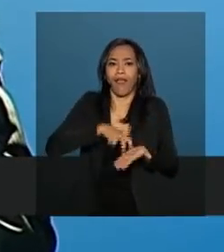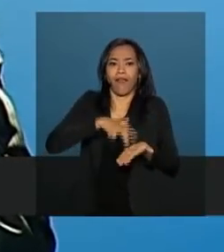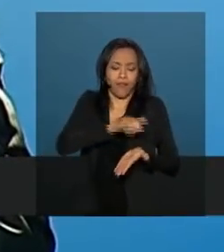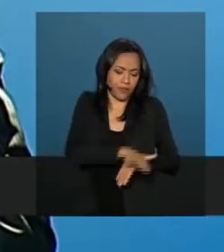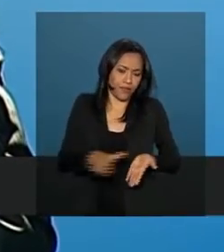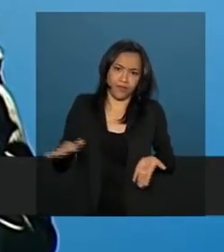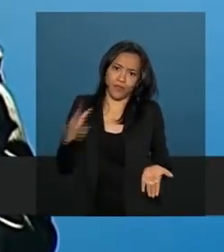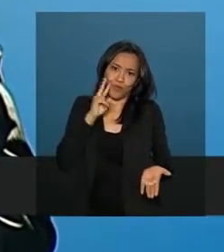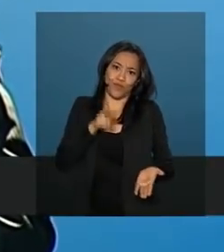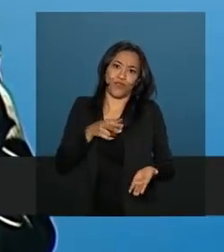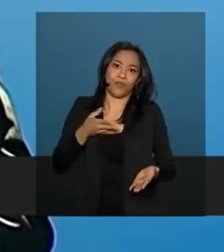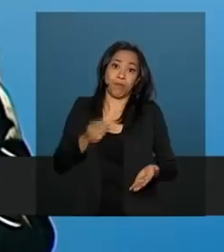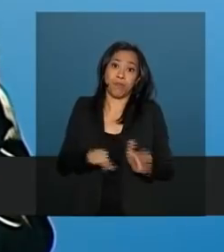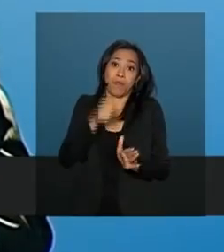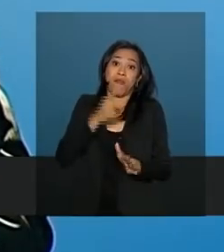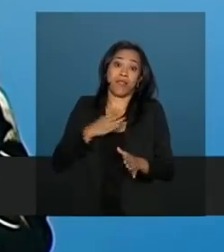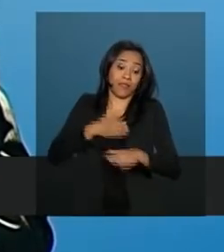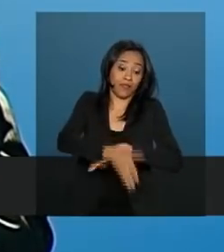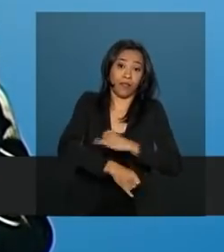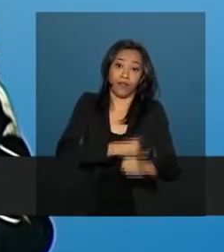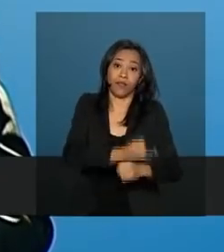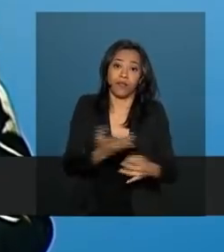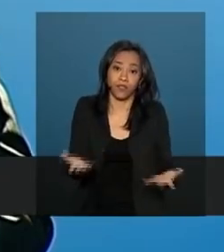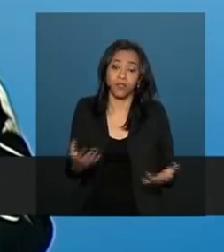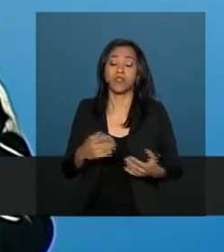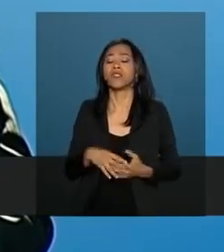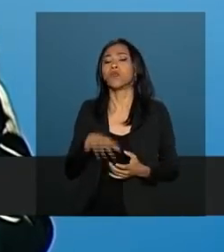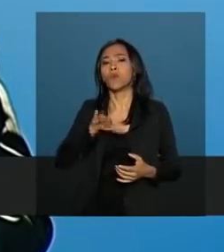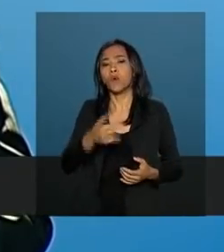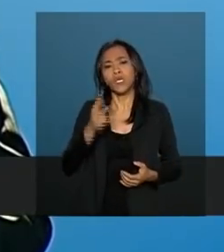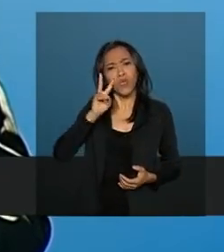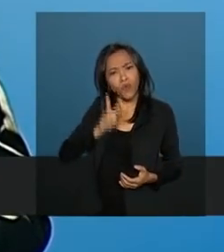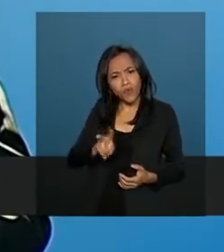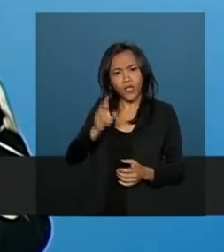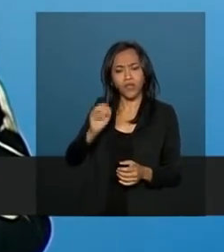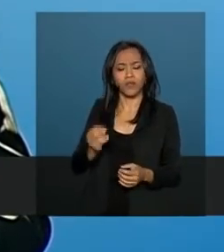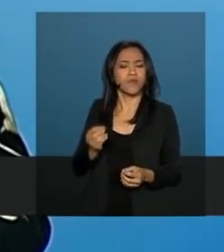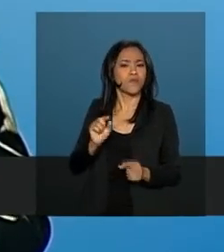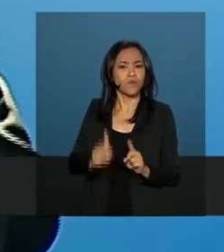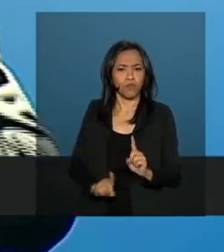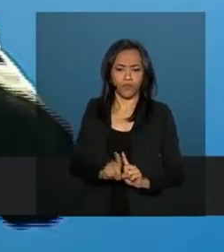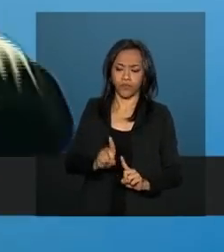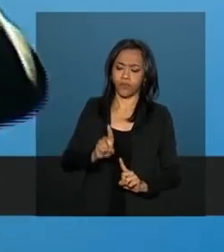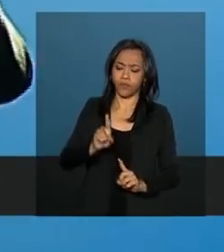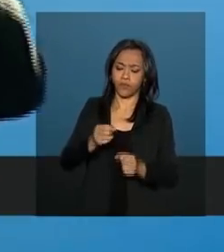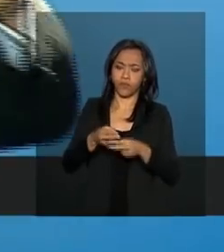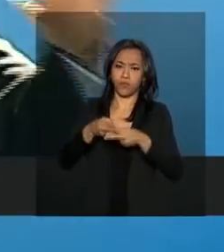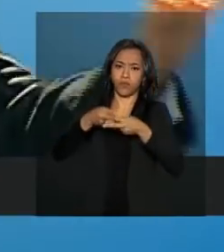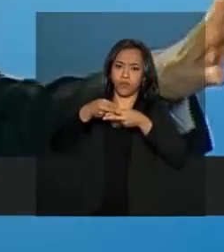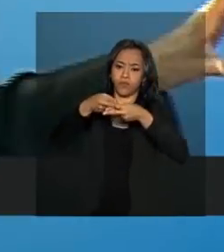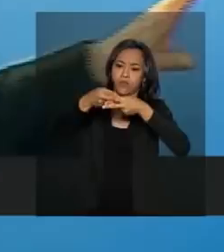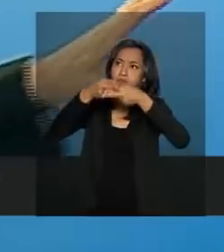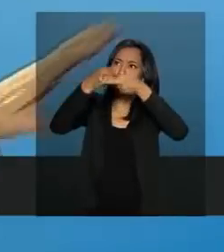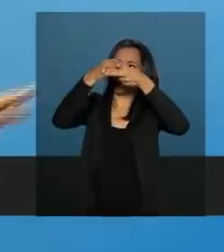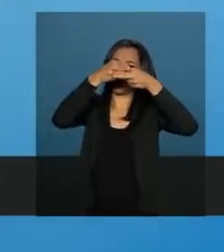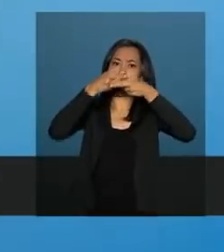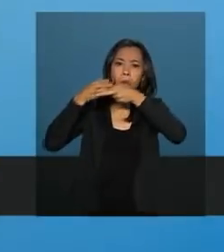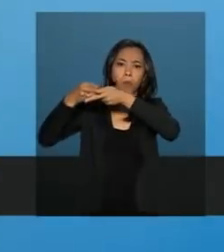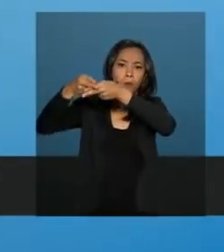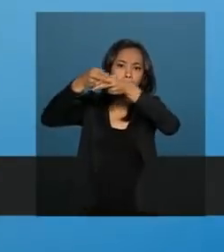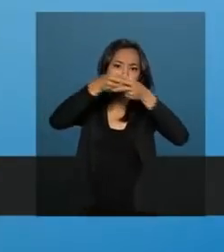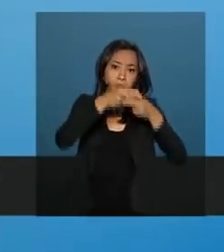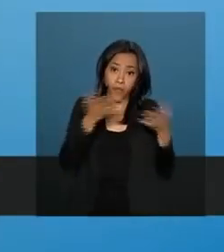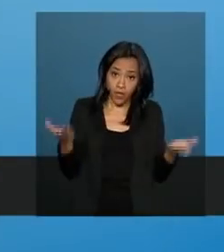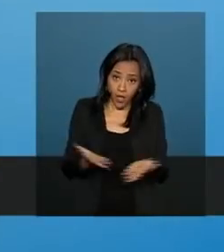quando assisti ao lançamento do satélite geoestacionário, não é? Quando nós vimos estas construções, que agora o presidente